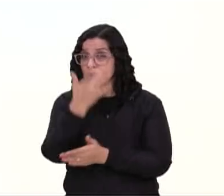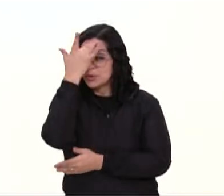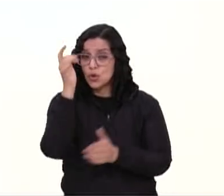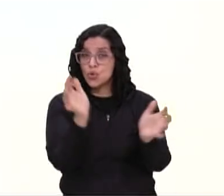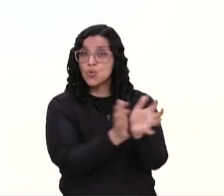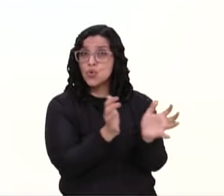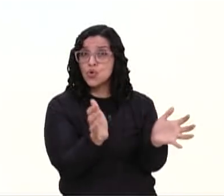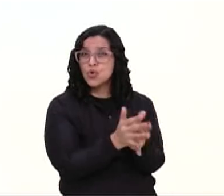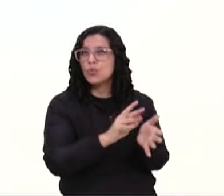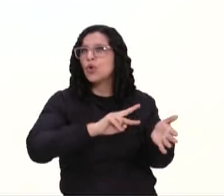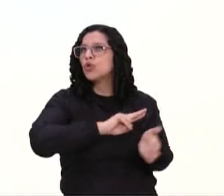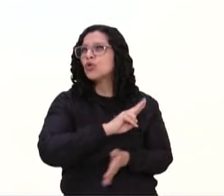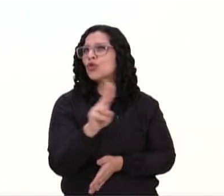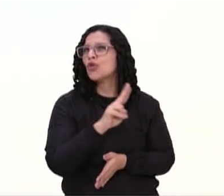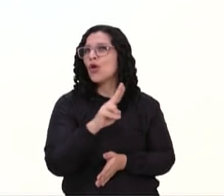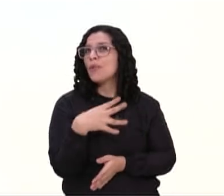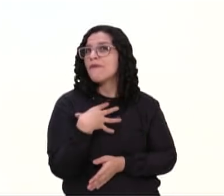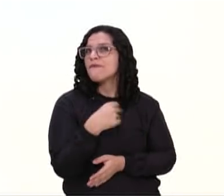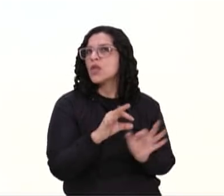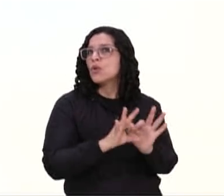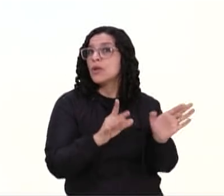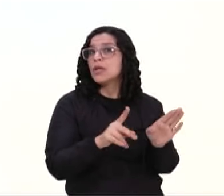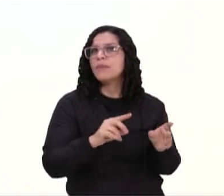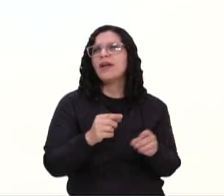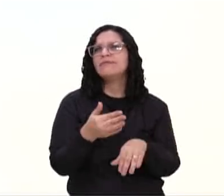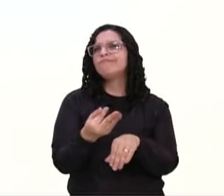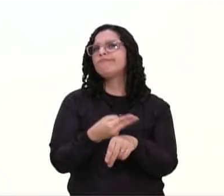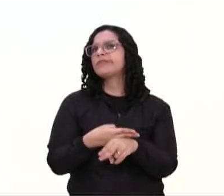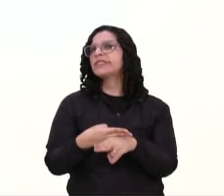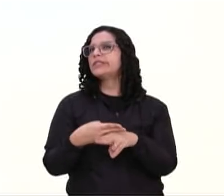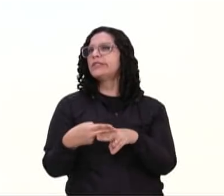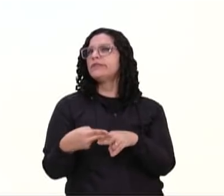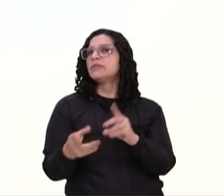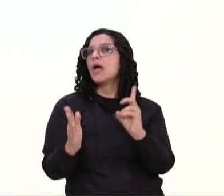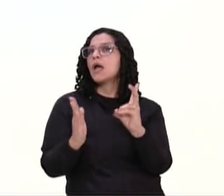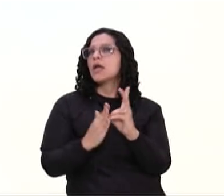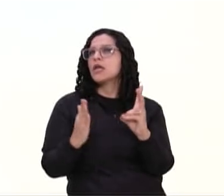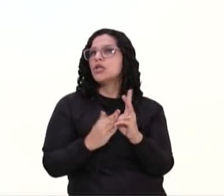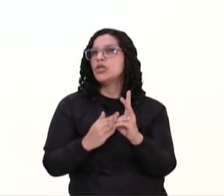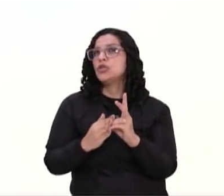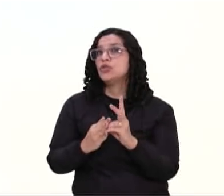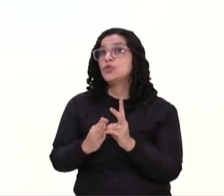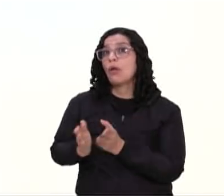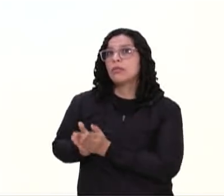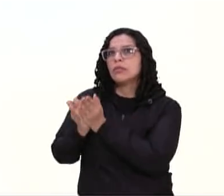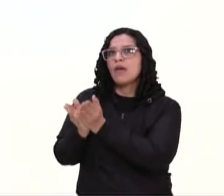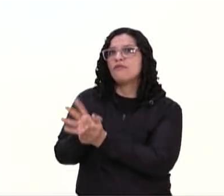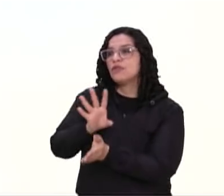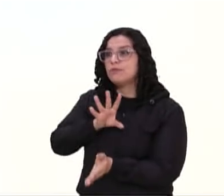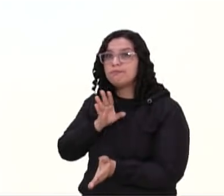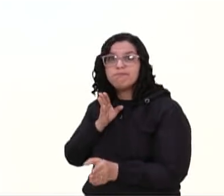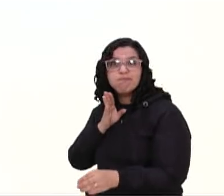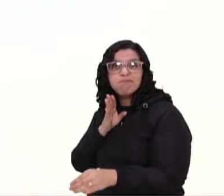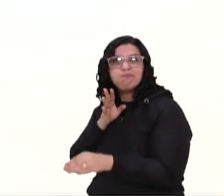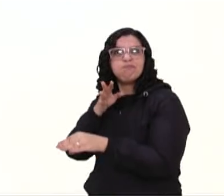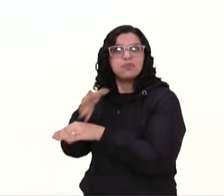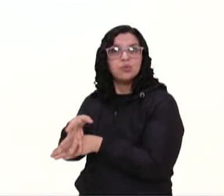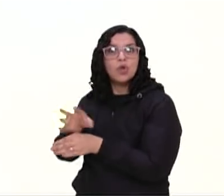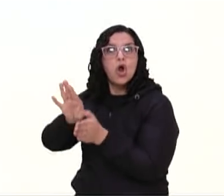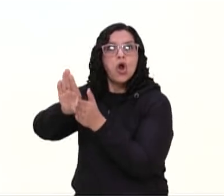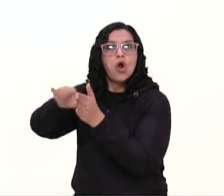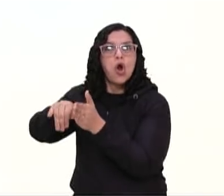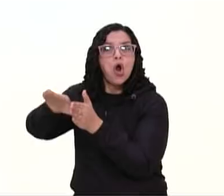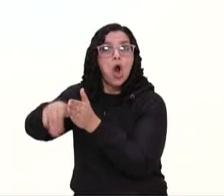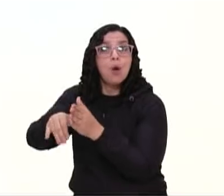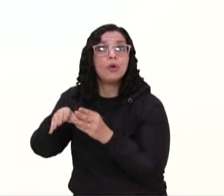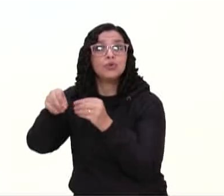Liberdade, eles vão se disfarçar de índios, vão invadir um navio da Companhia das Índias Ocidentais, vão pegar toda a carga de chá e